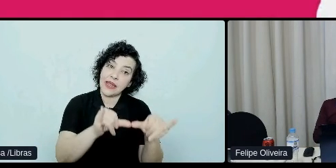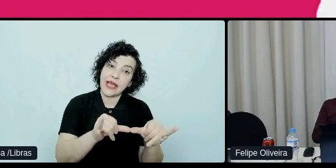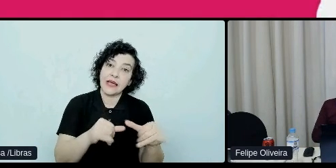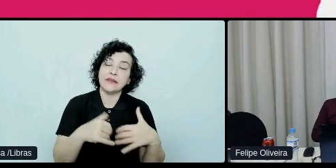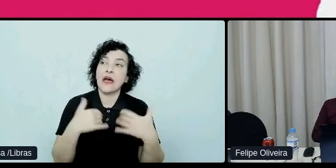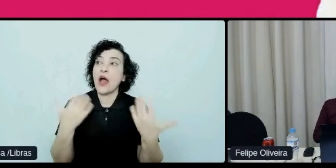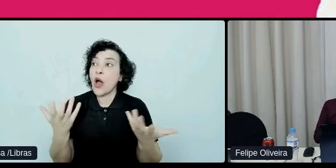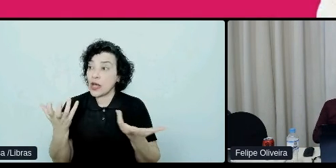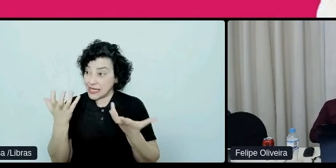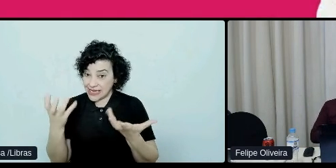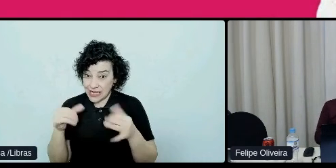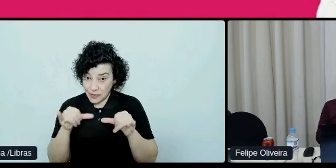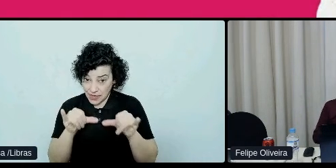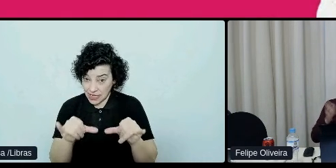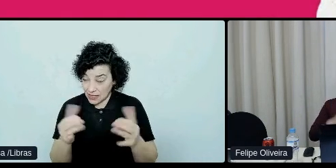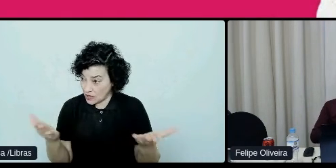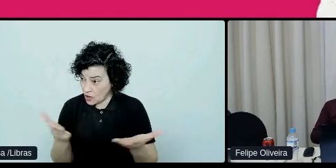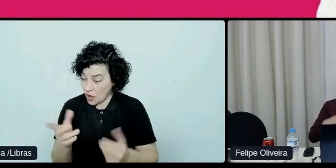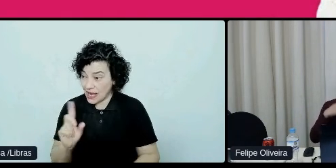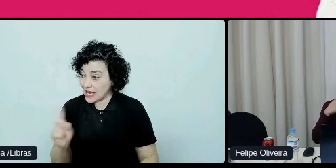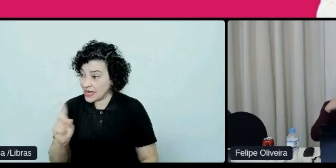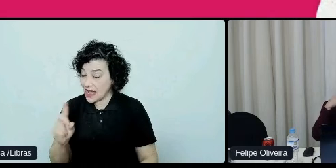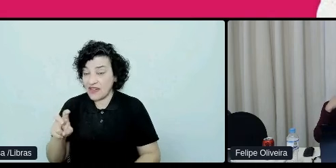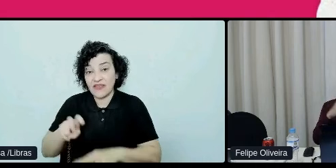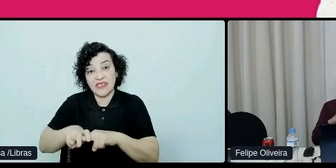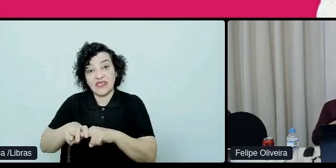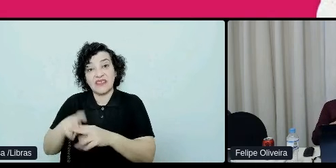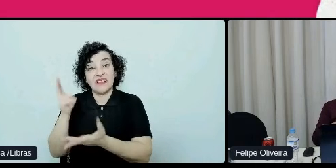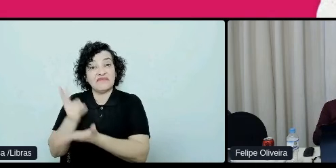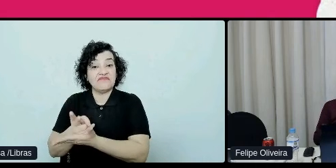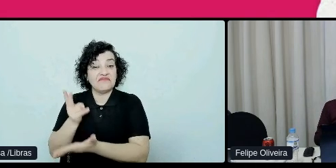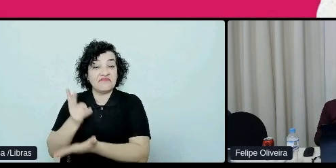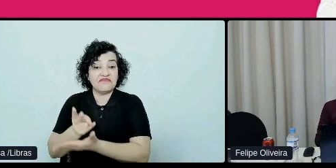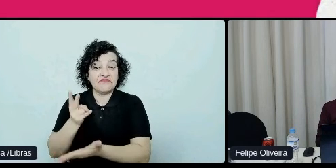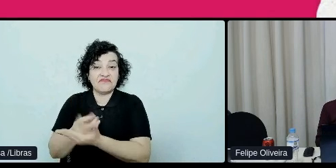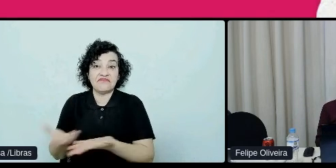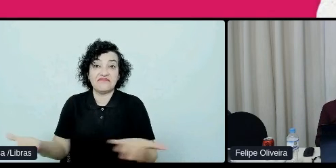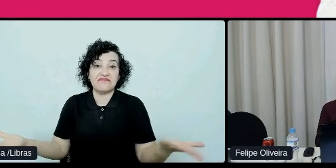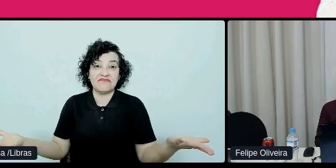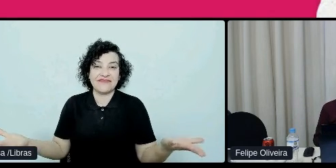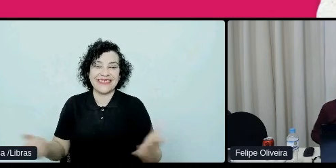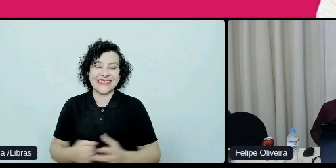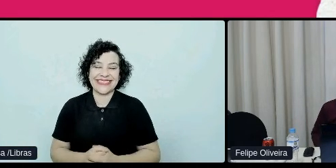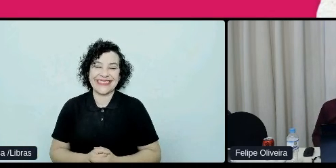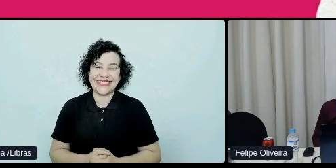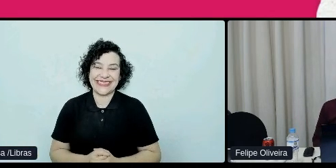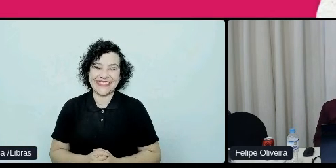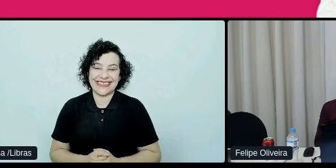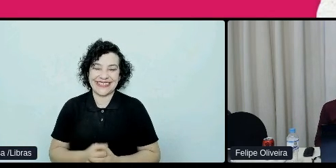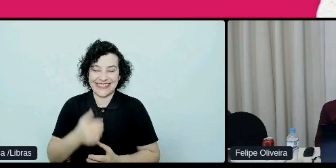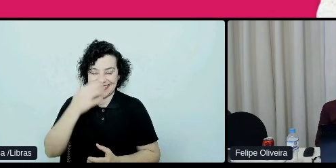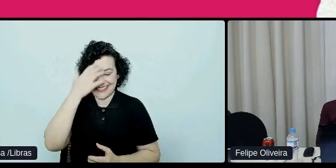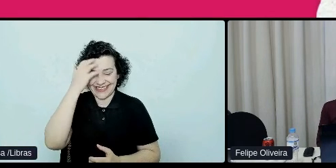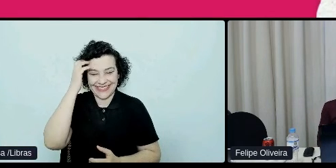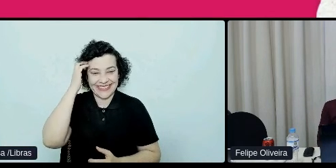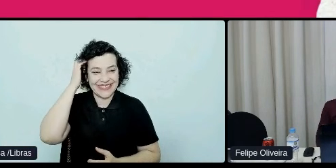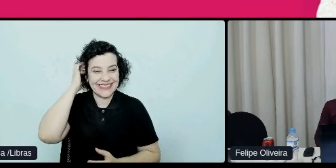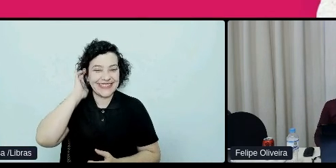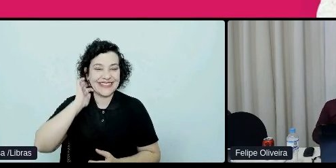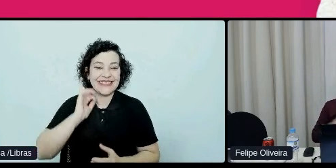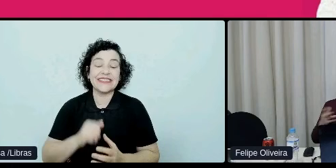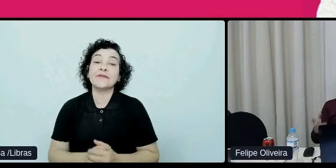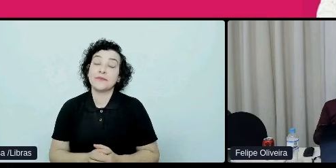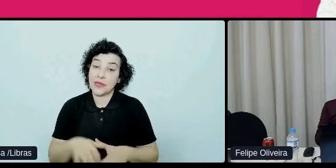não quer ir no mercado agora? Fala, não. E ele vai ficar sentado para continuar fazendo o que está fazendo. Né? É o que está acontecendo. Né? Então,